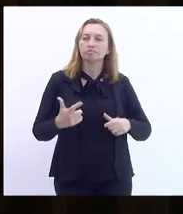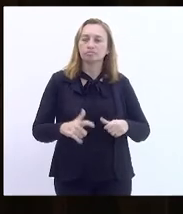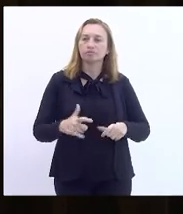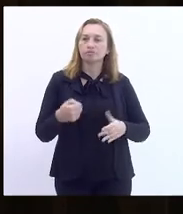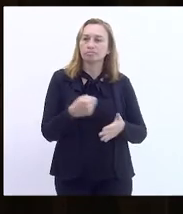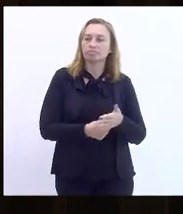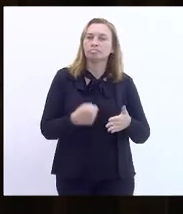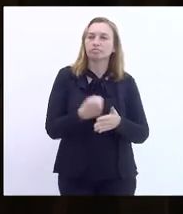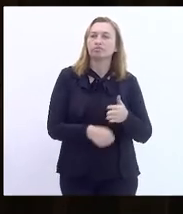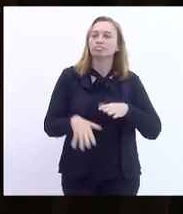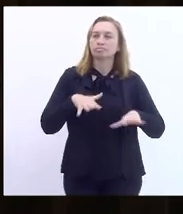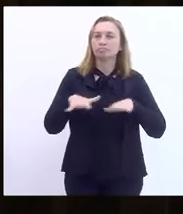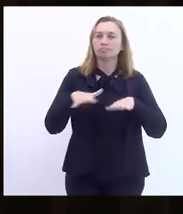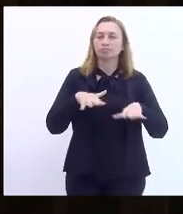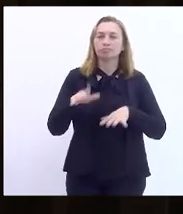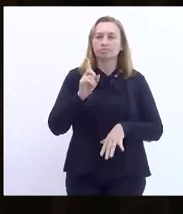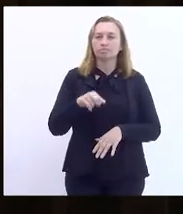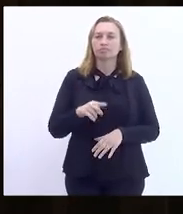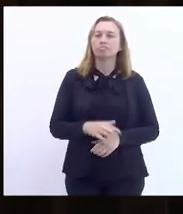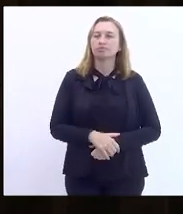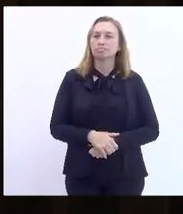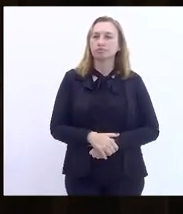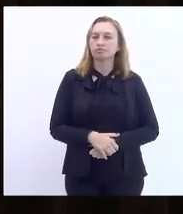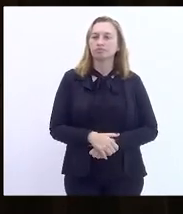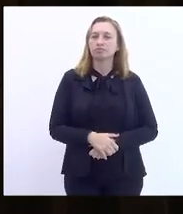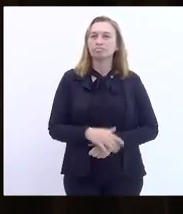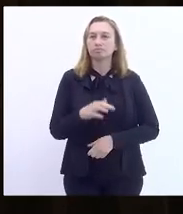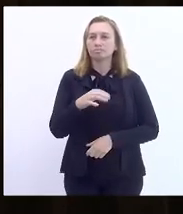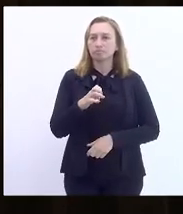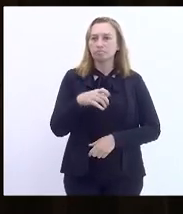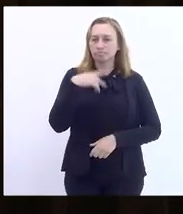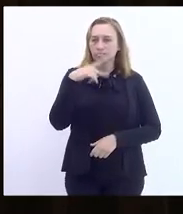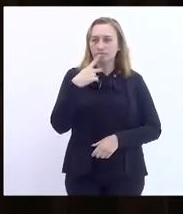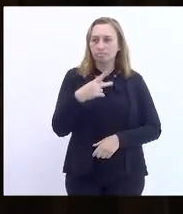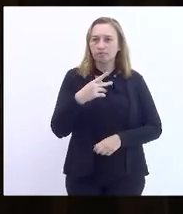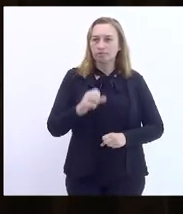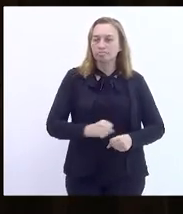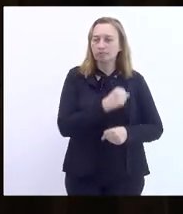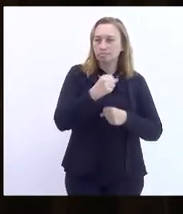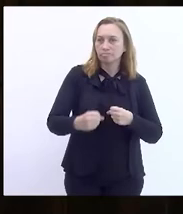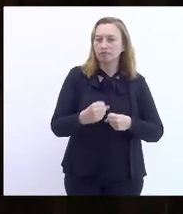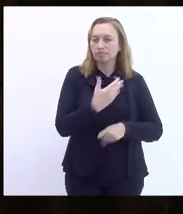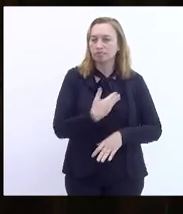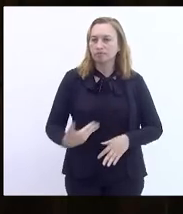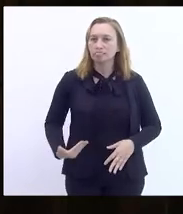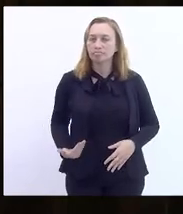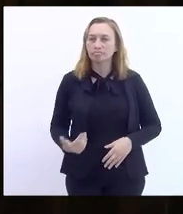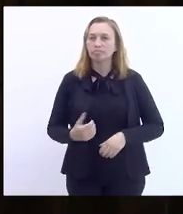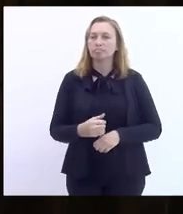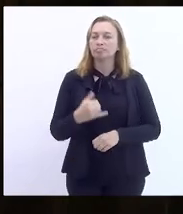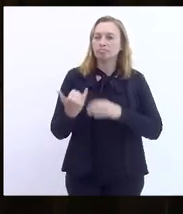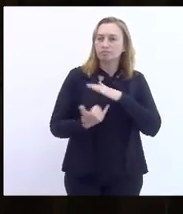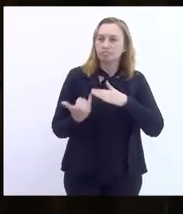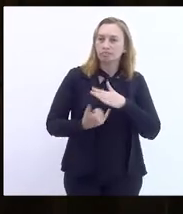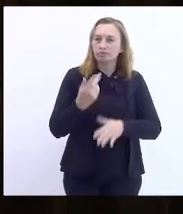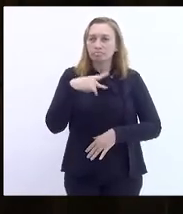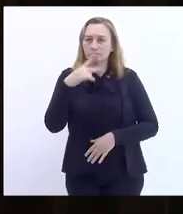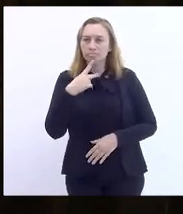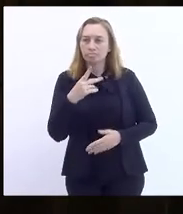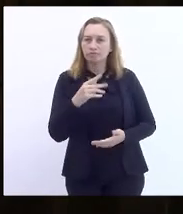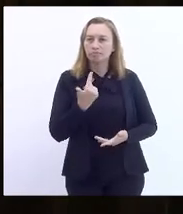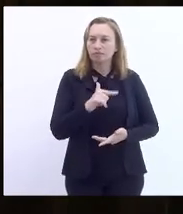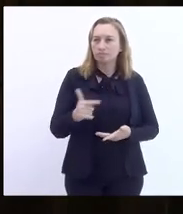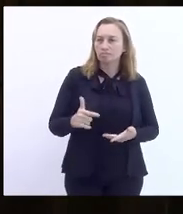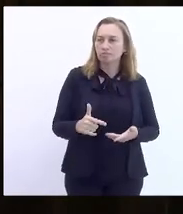mobilização e de Periferia né é uma agenda Kids então que esse poder público que essa instituição que a gente tá falando que tá